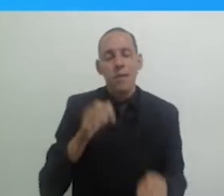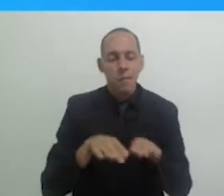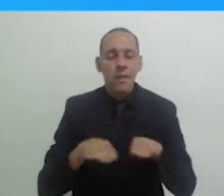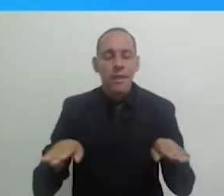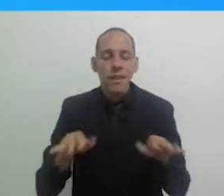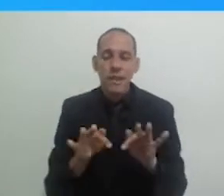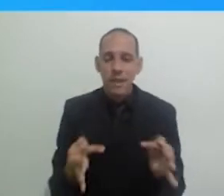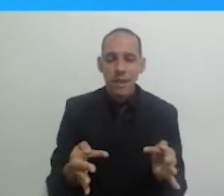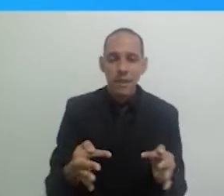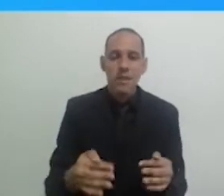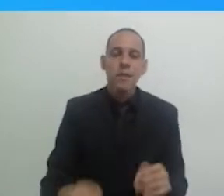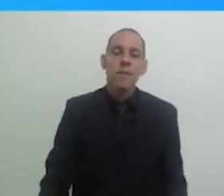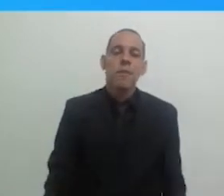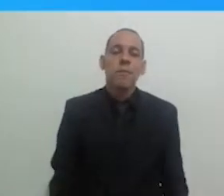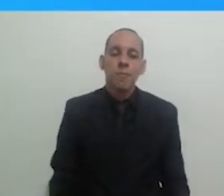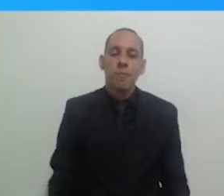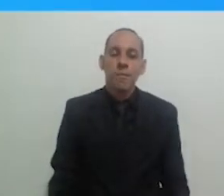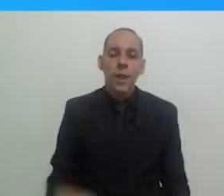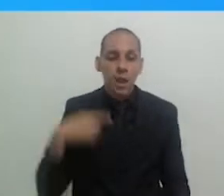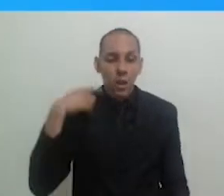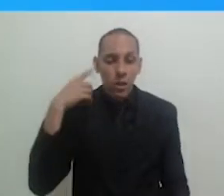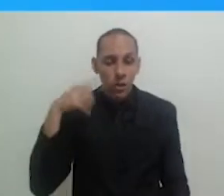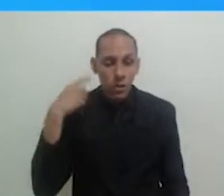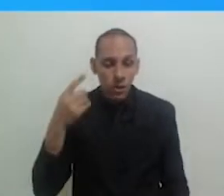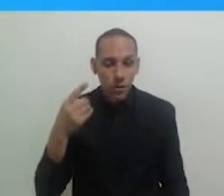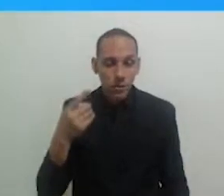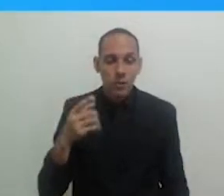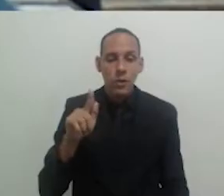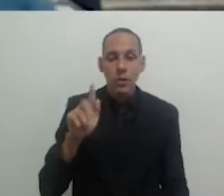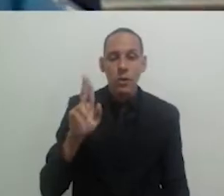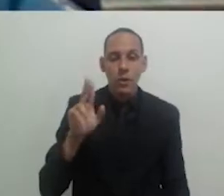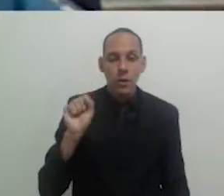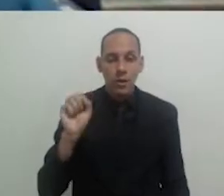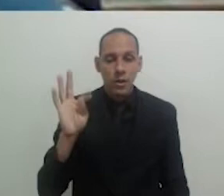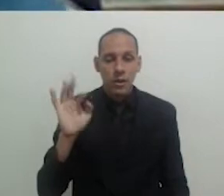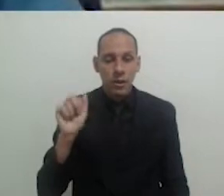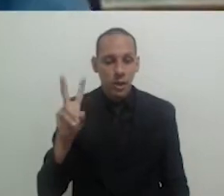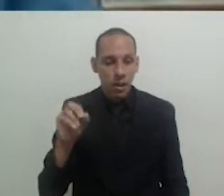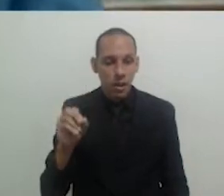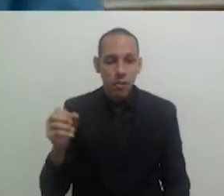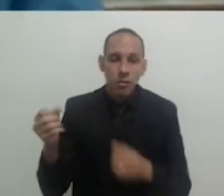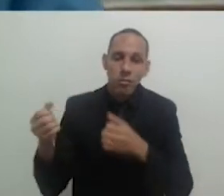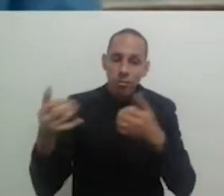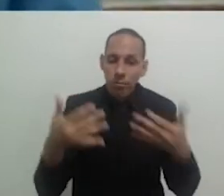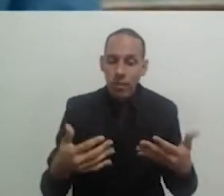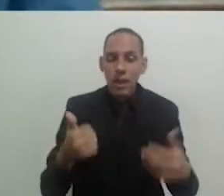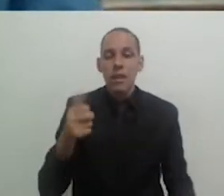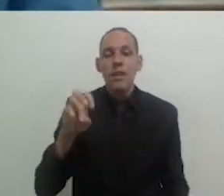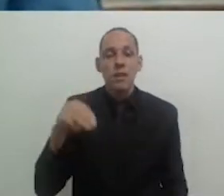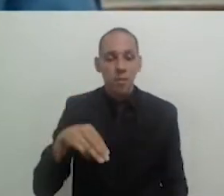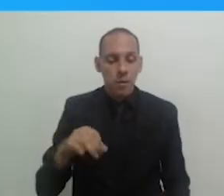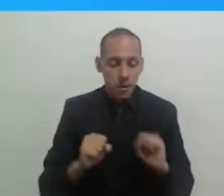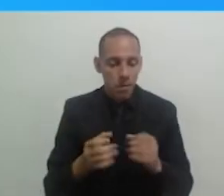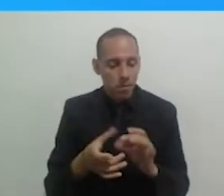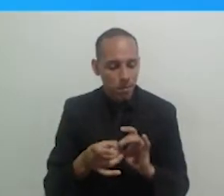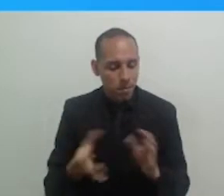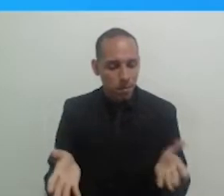não. Doutor Gustavo, a excelência tem a palavra por até 15 minutos.